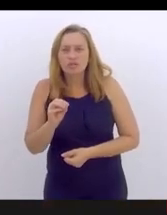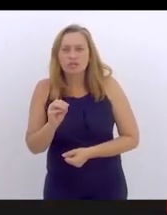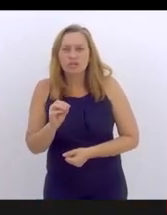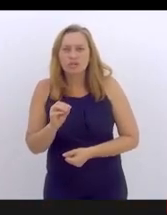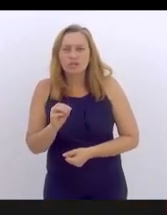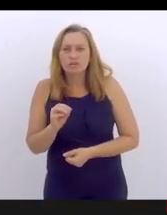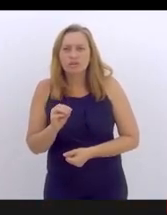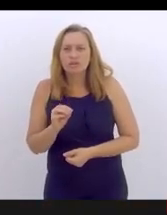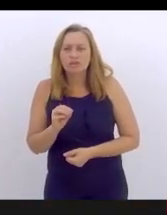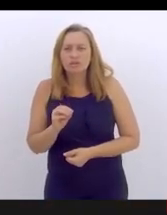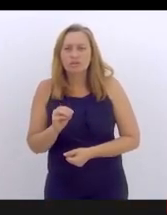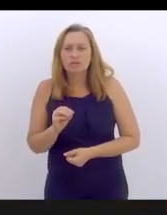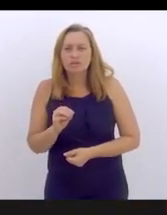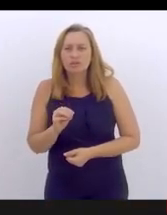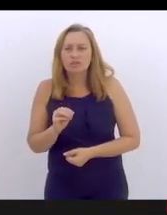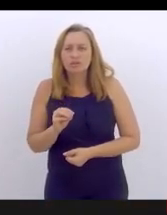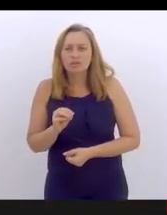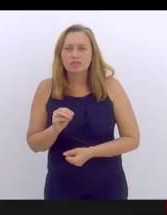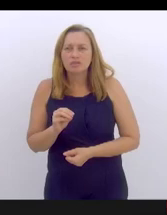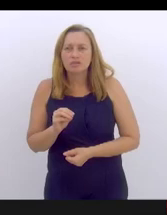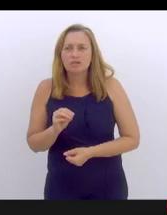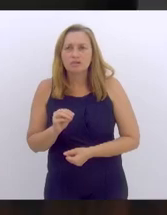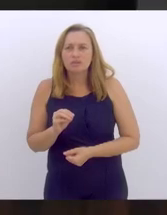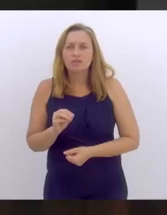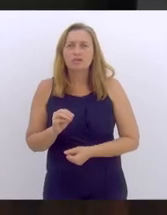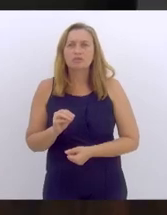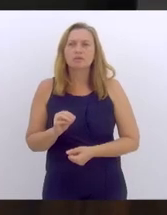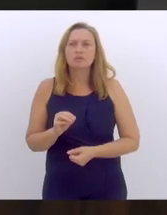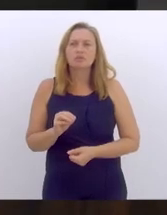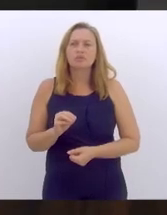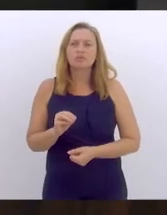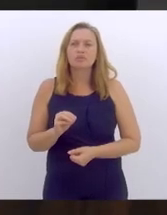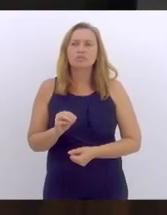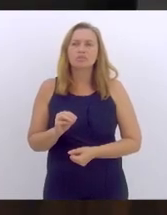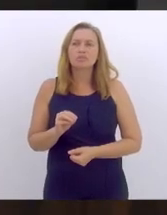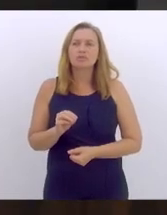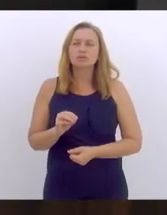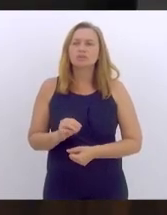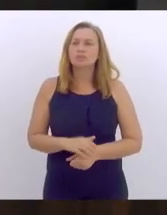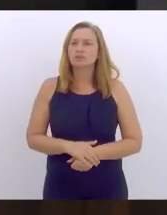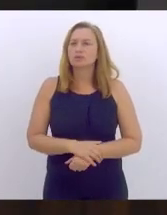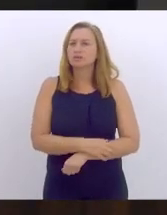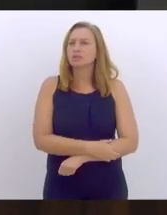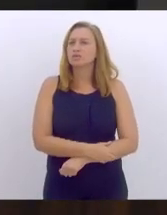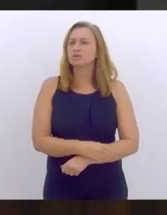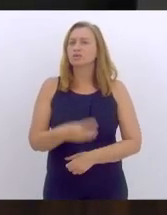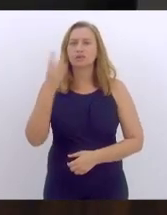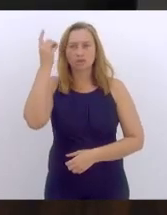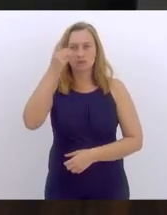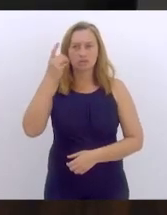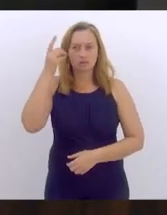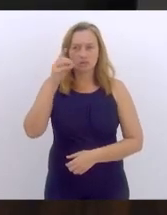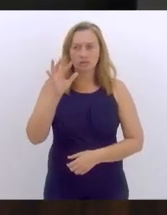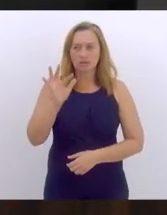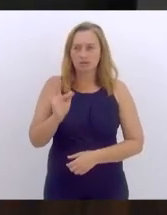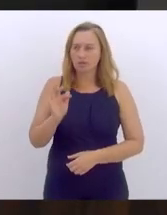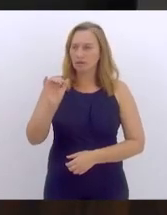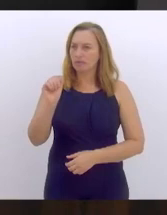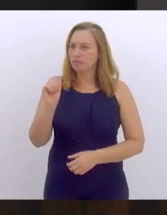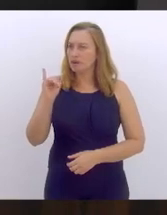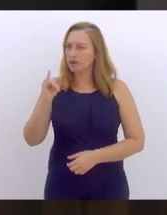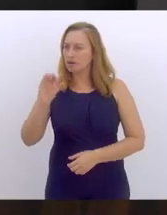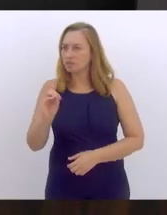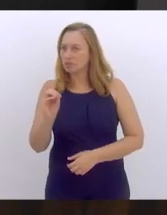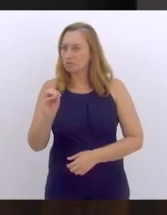Silvio. Quer se inscrever? Não, é porque a gente tem uma... A gente está, deputado Fábio Silva, aqui